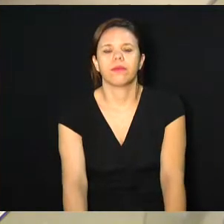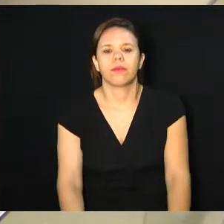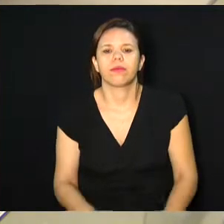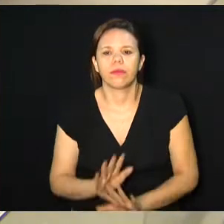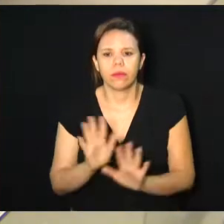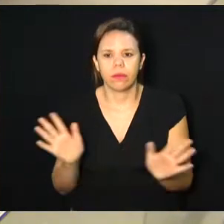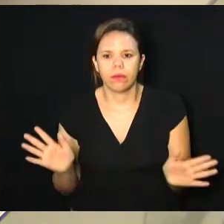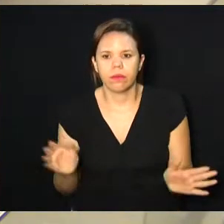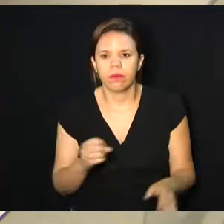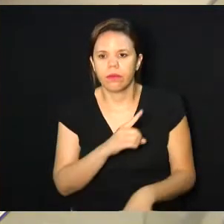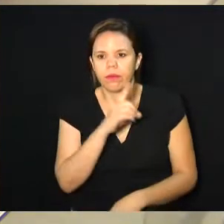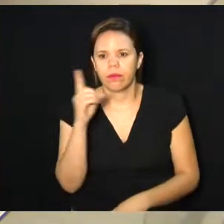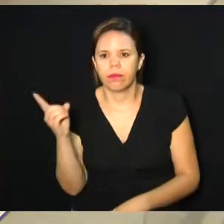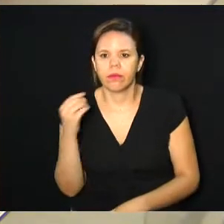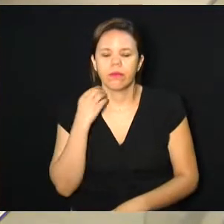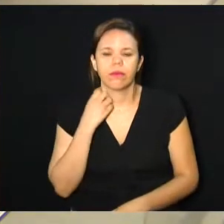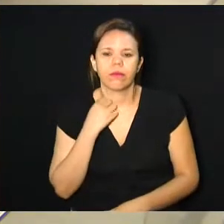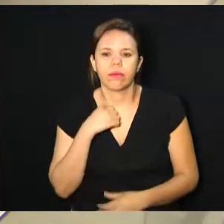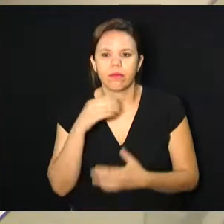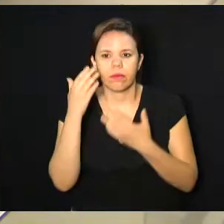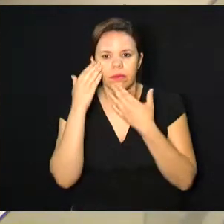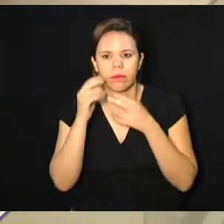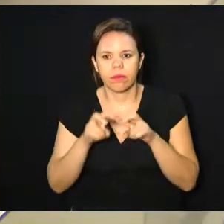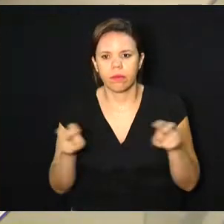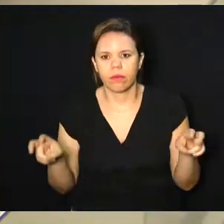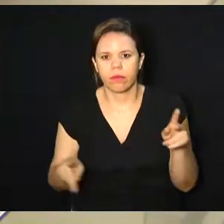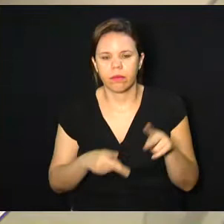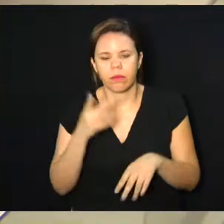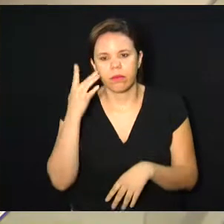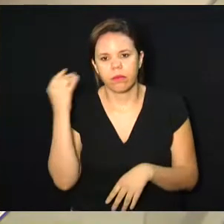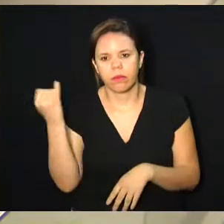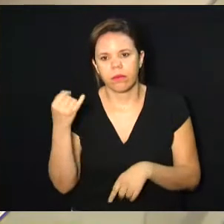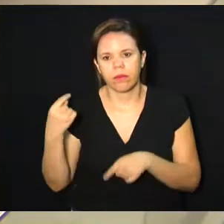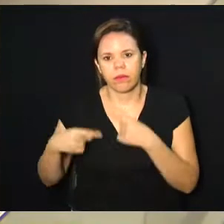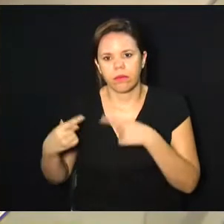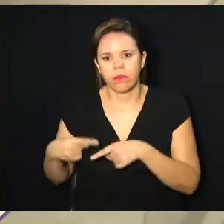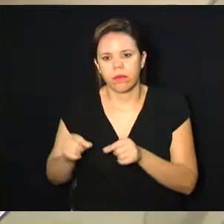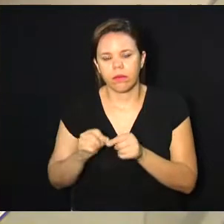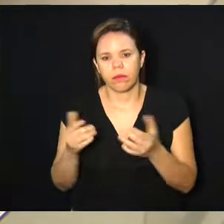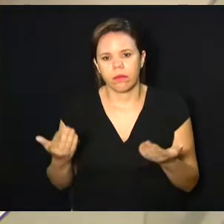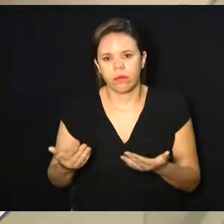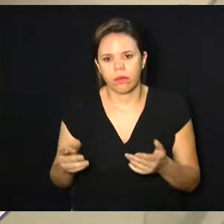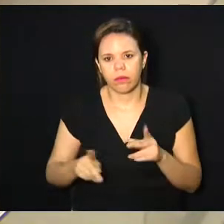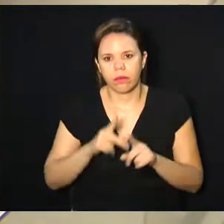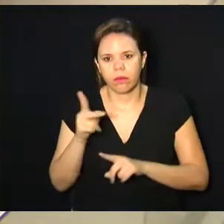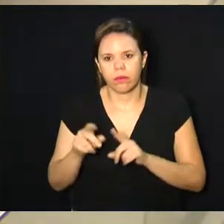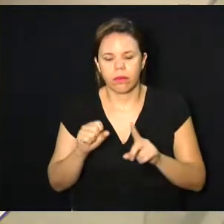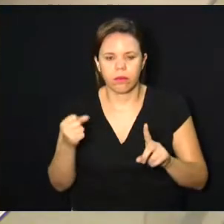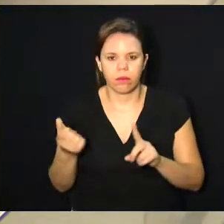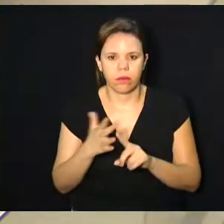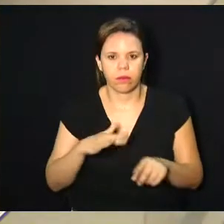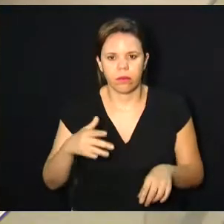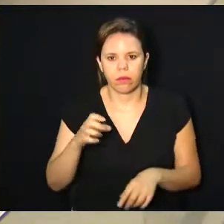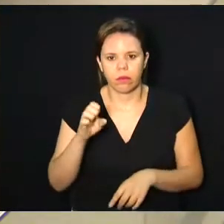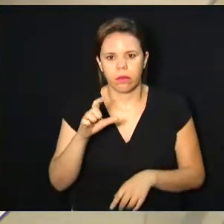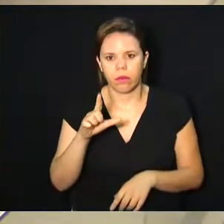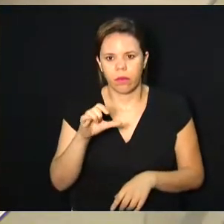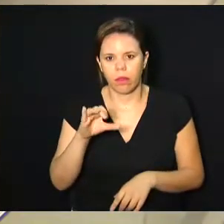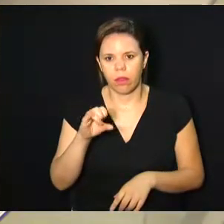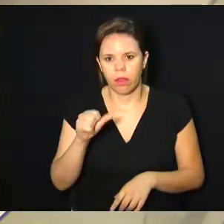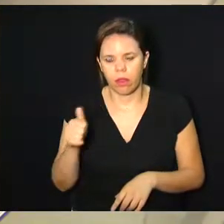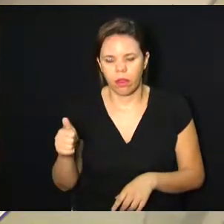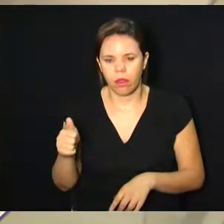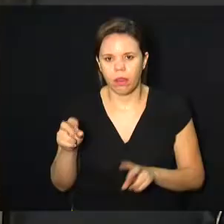Olá, bom dia, obrigada à mesa. Eu acho muito importante esse debate que vocês estão fazendo com a sociedade civil. Eu sou Elisa, da